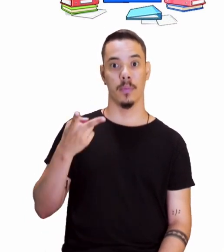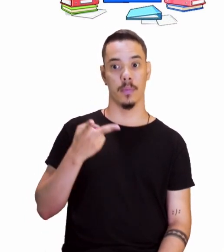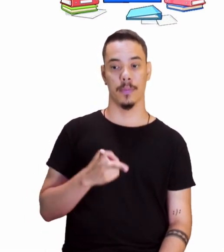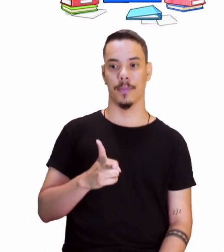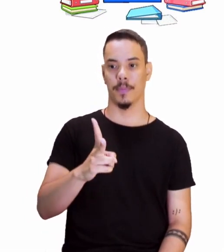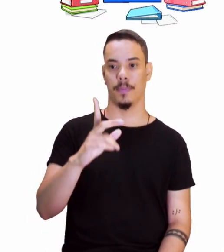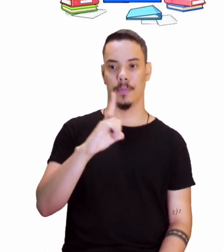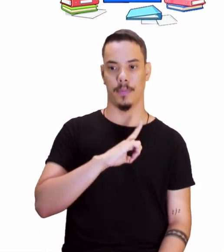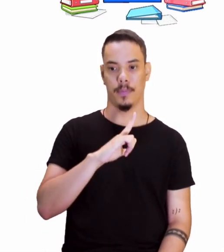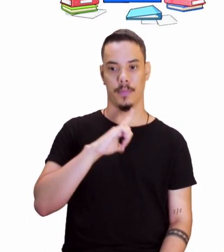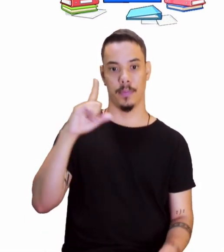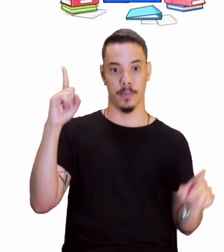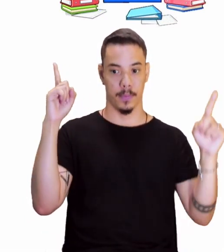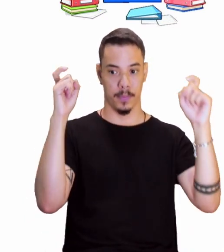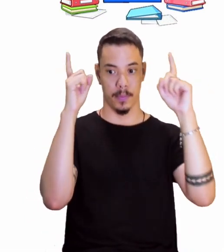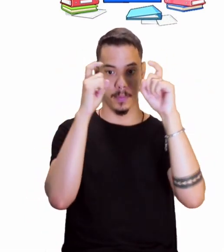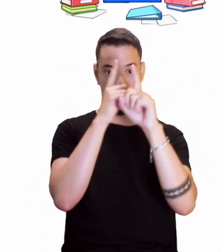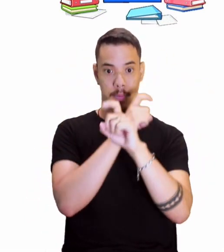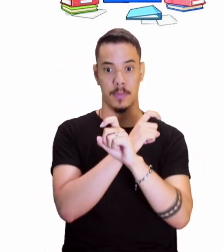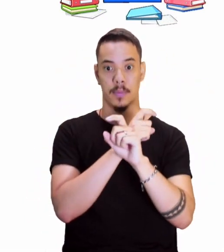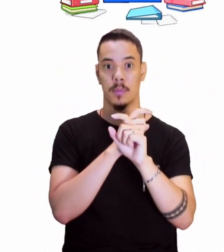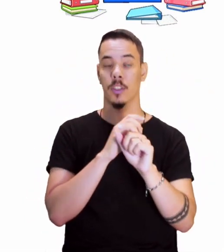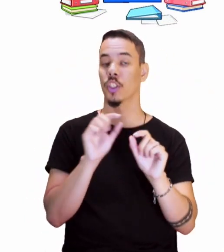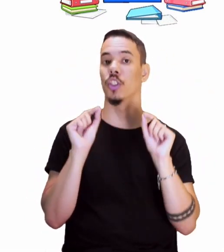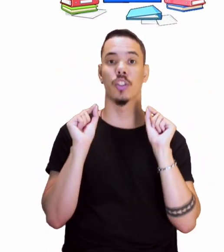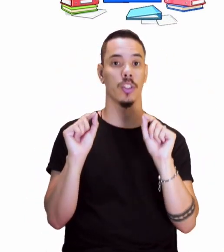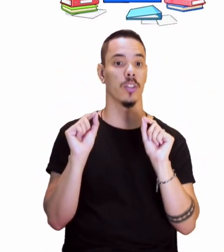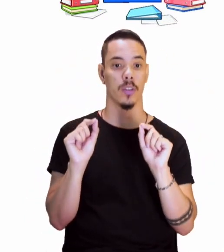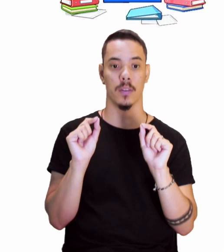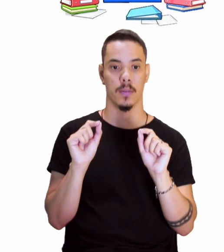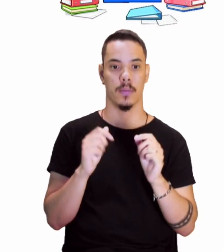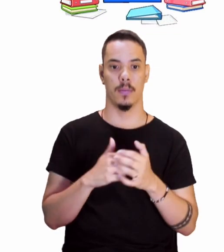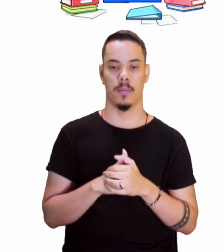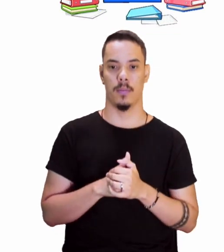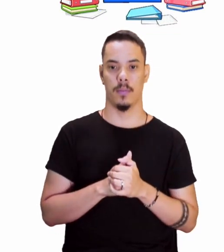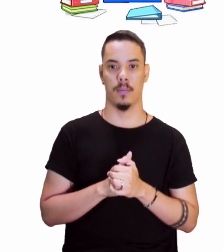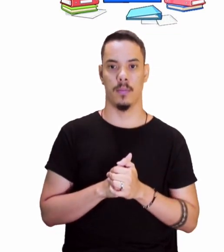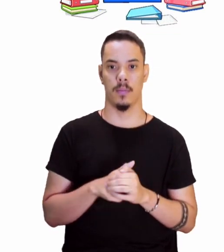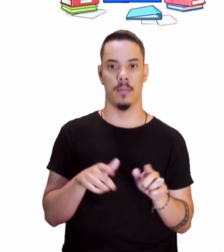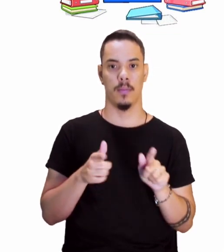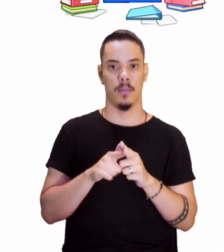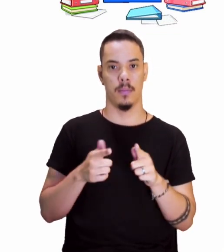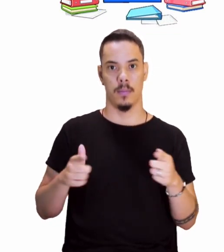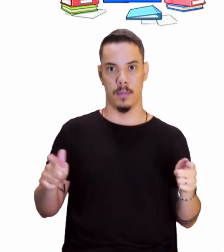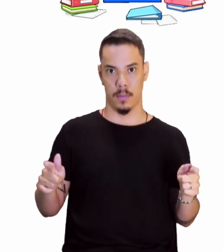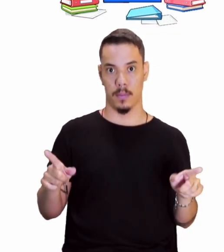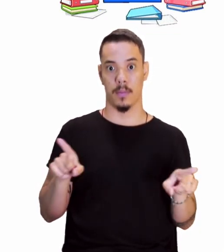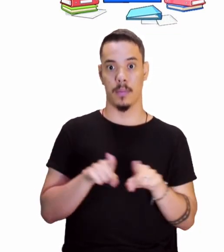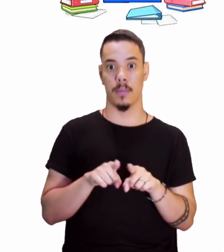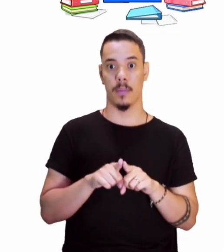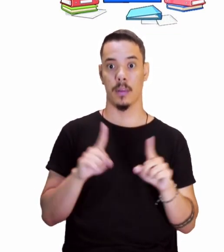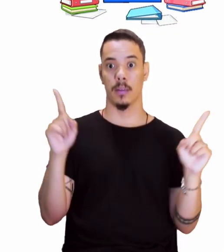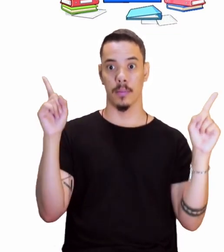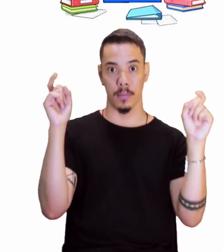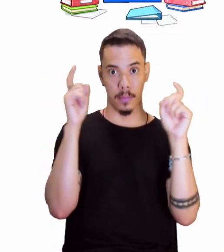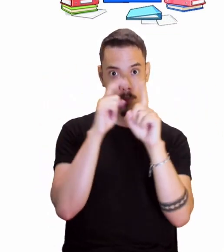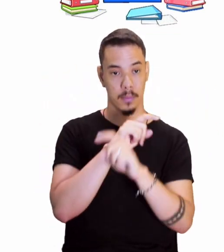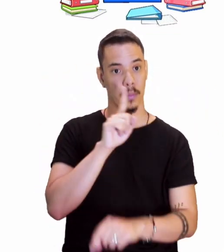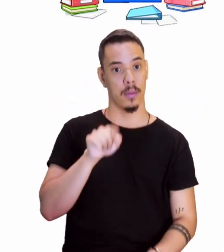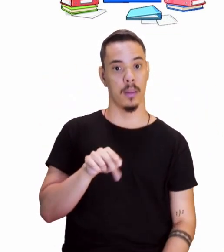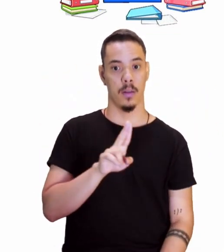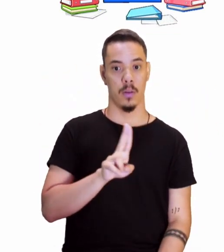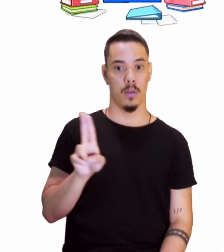aqui as dificuldades. Dificuldade de quê? De gramática. Dificuldade é um nome,